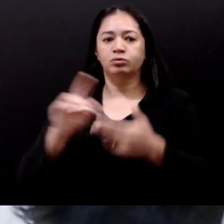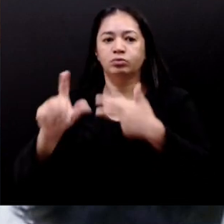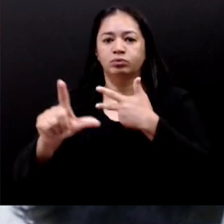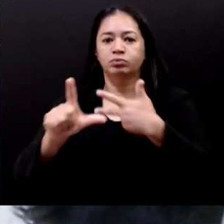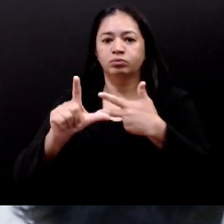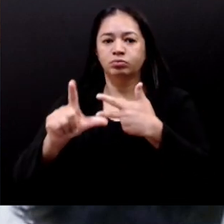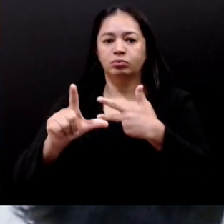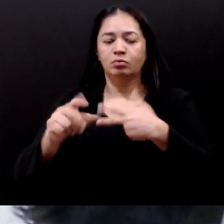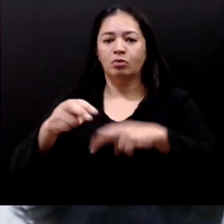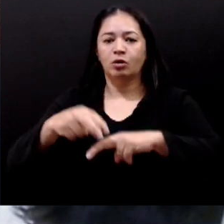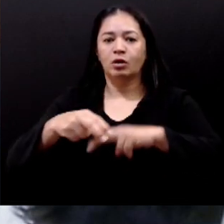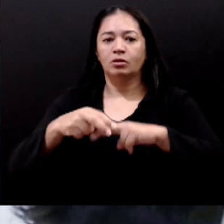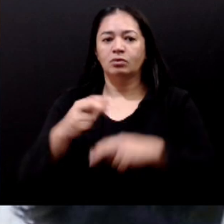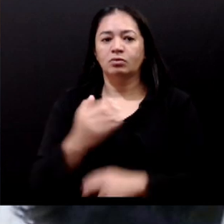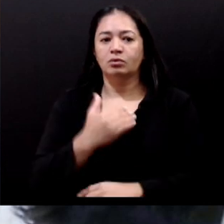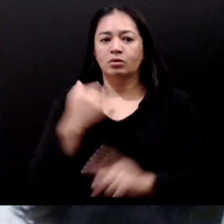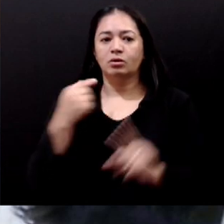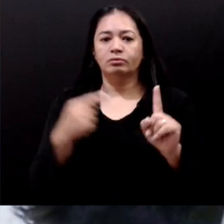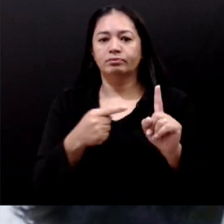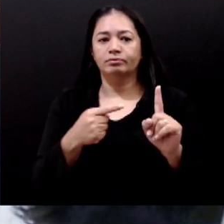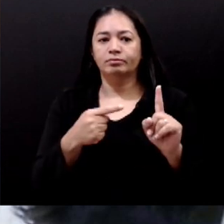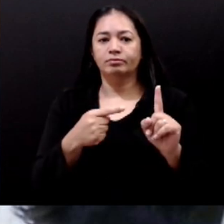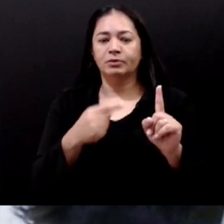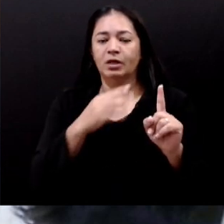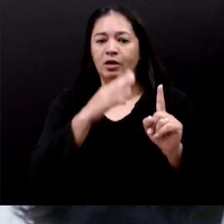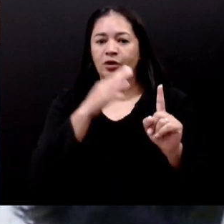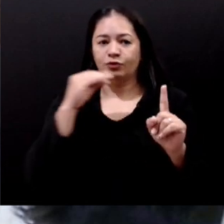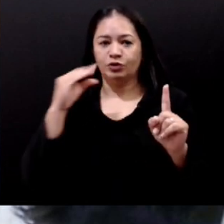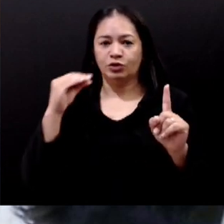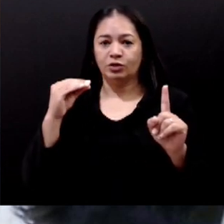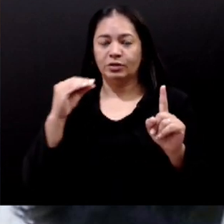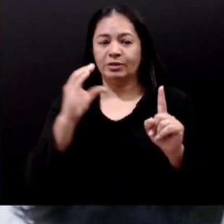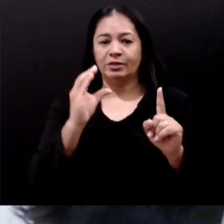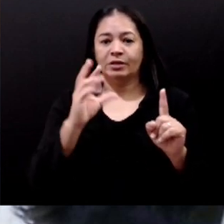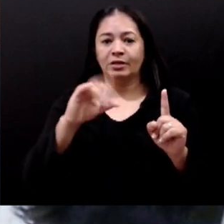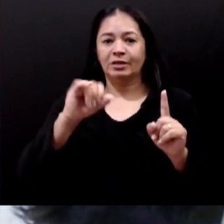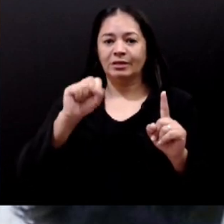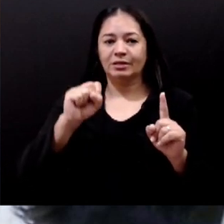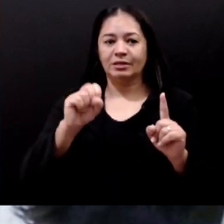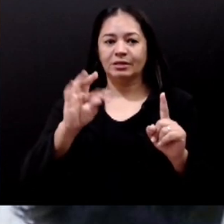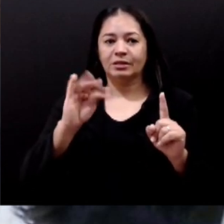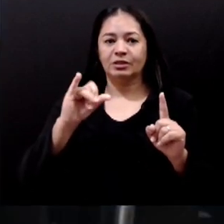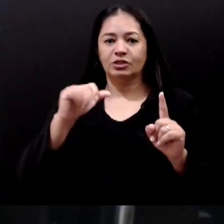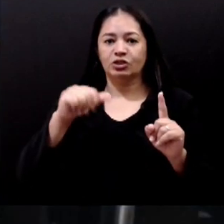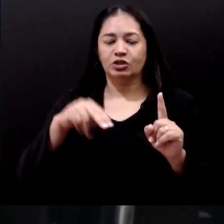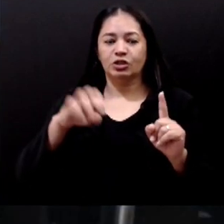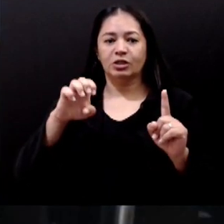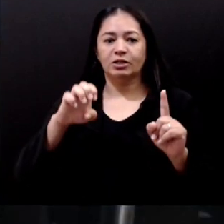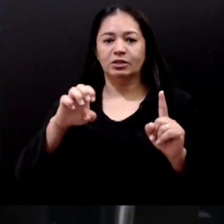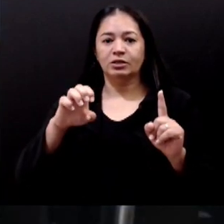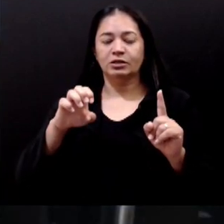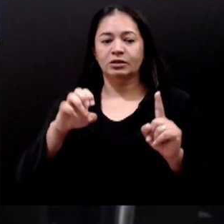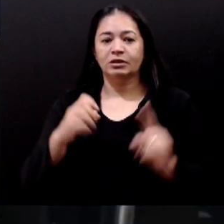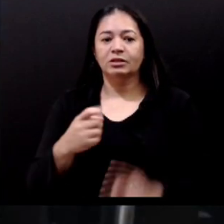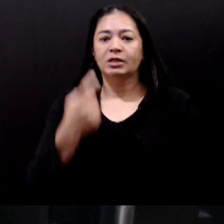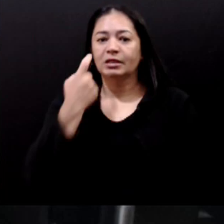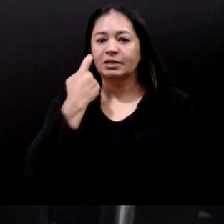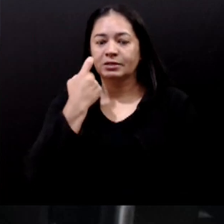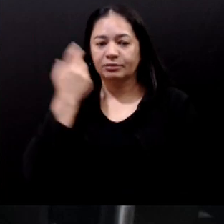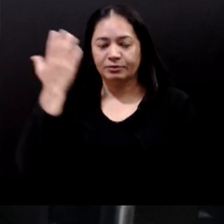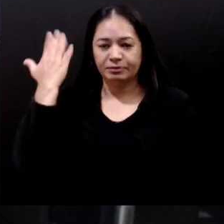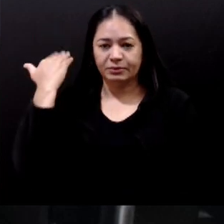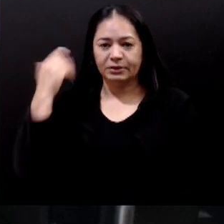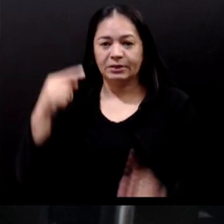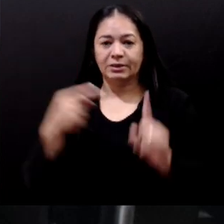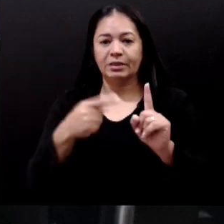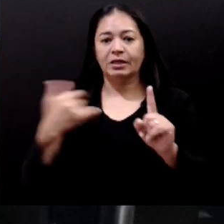da servidora de carreira Cristiane Laurito da Silva, ocorrido na última sexta-feira. Cristiane tinha 37 anos,